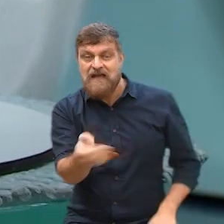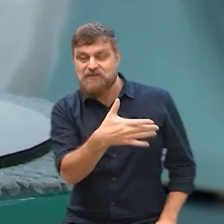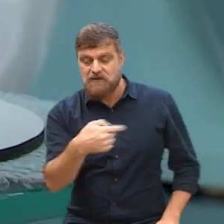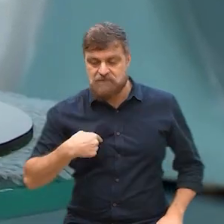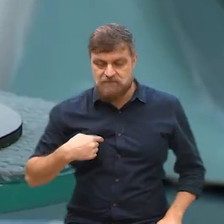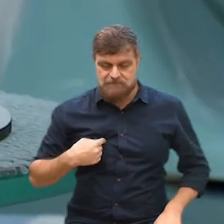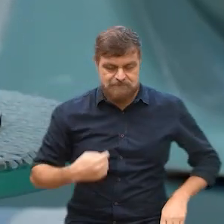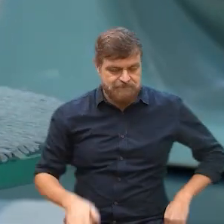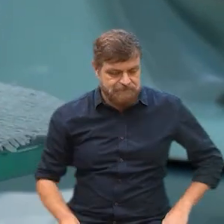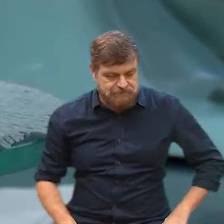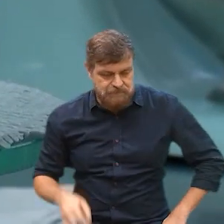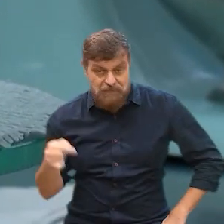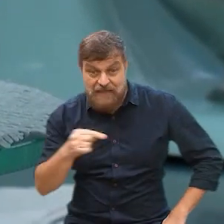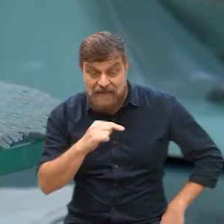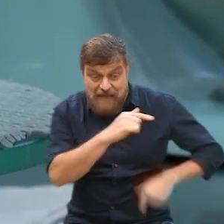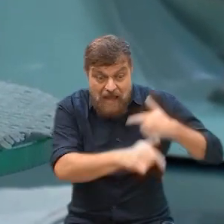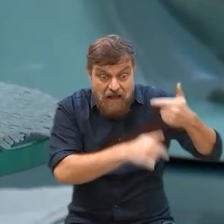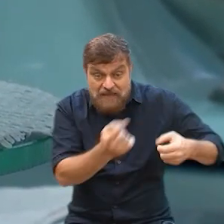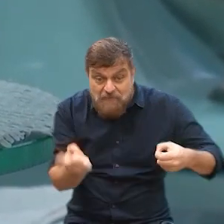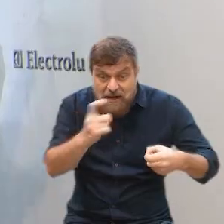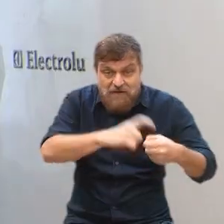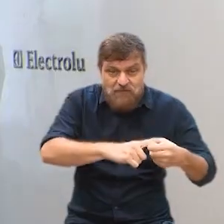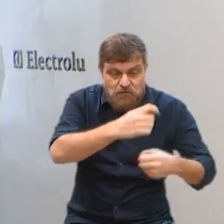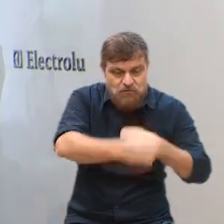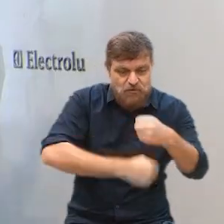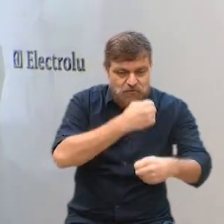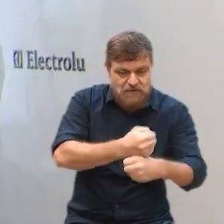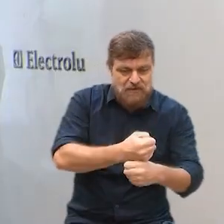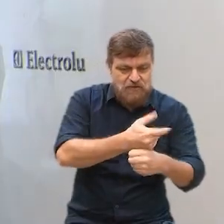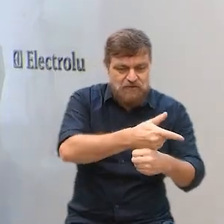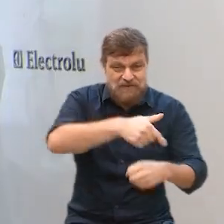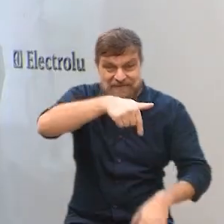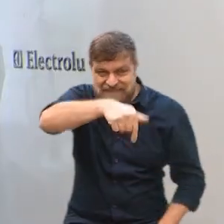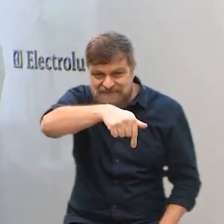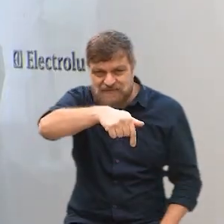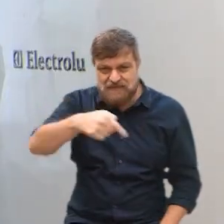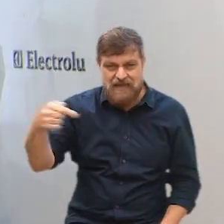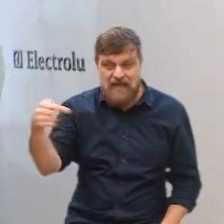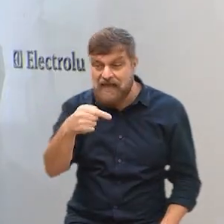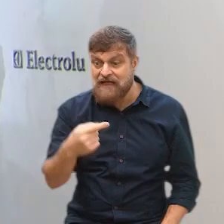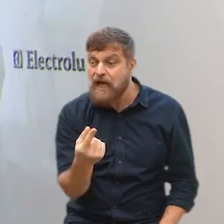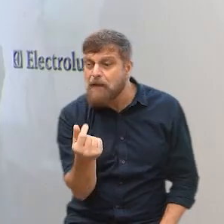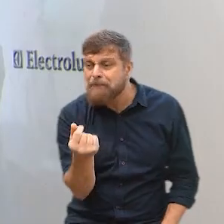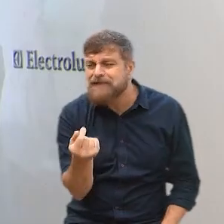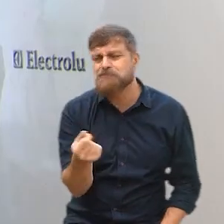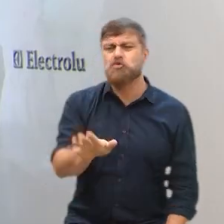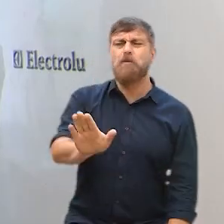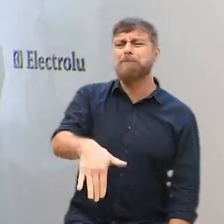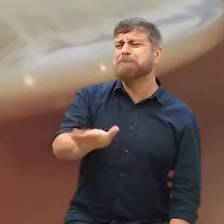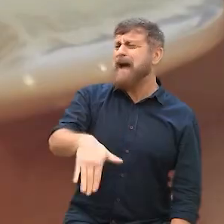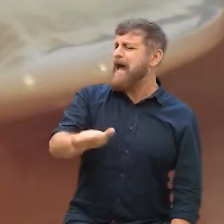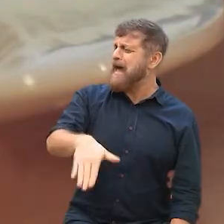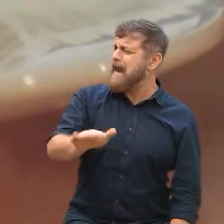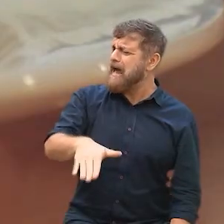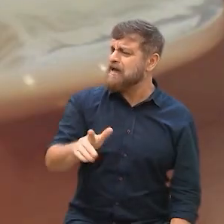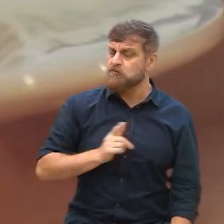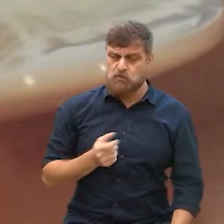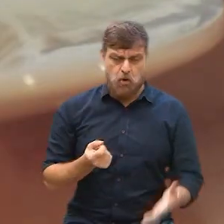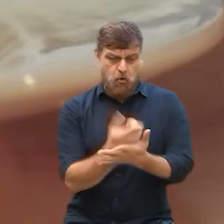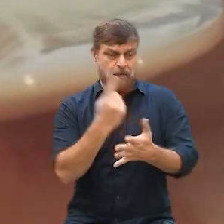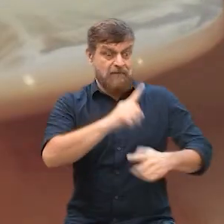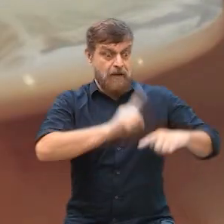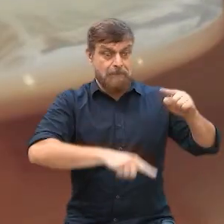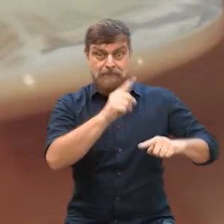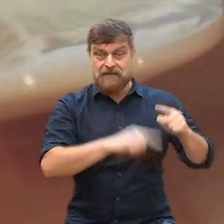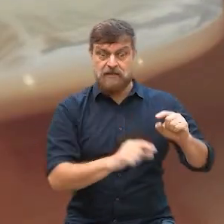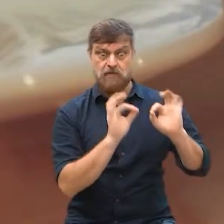empreendedora retomou o trabalho em 2017. Eu estava cobrando um preço muito abaixo dos produtos que eu usava